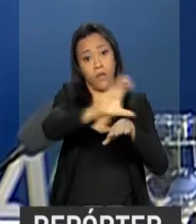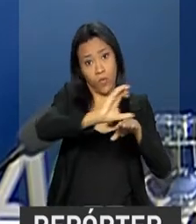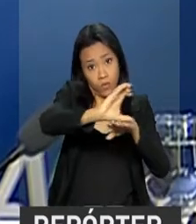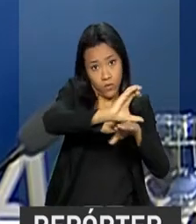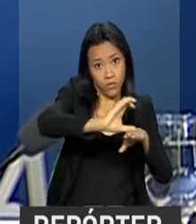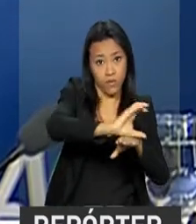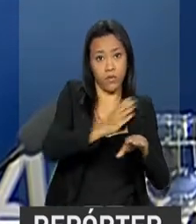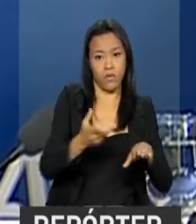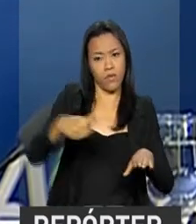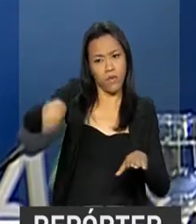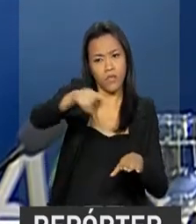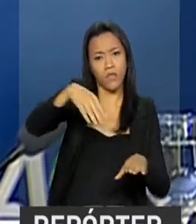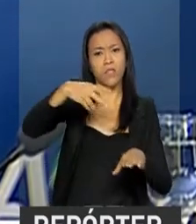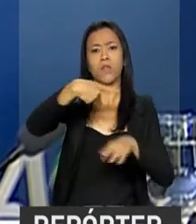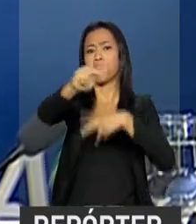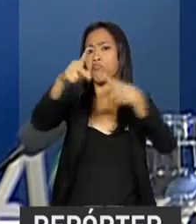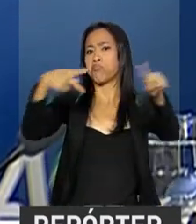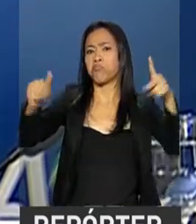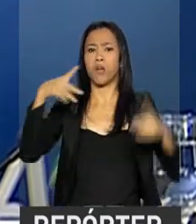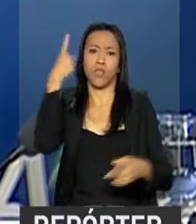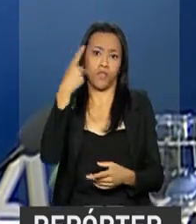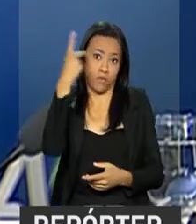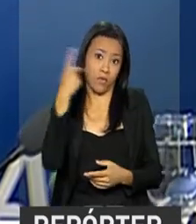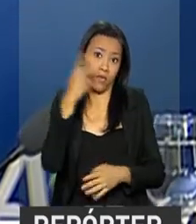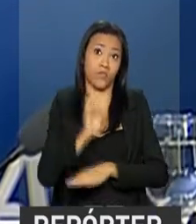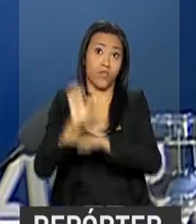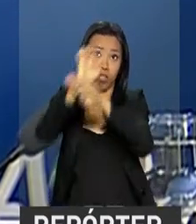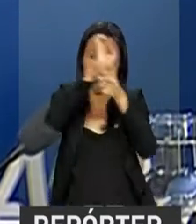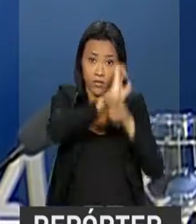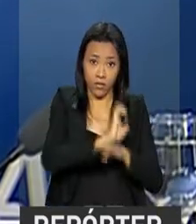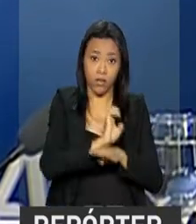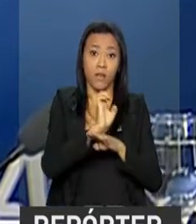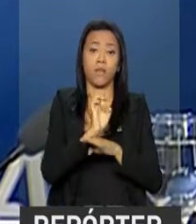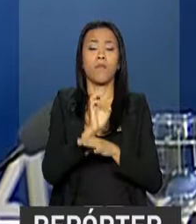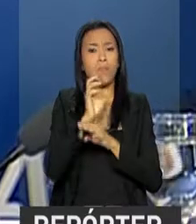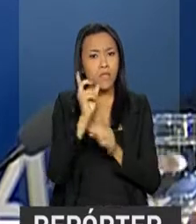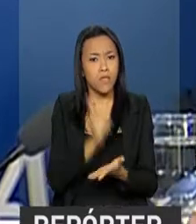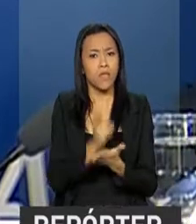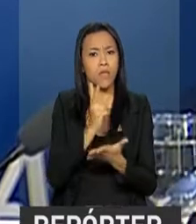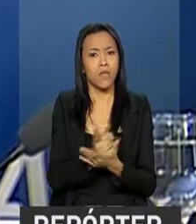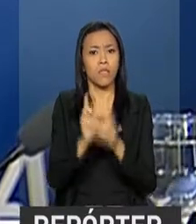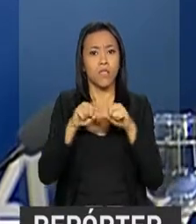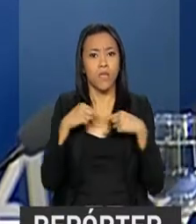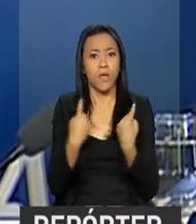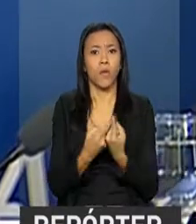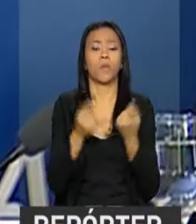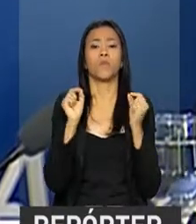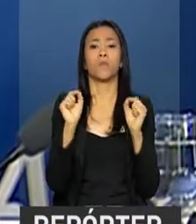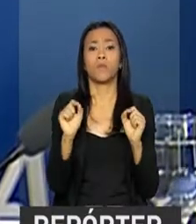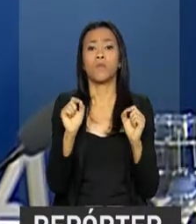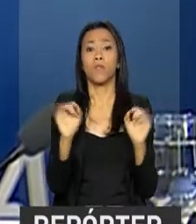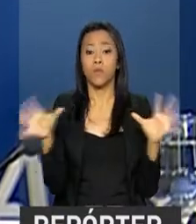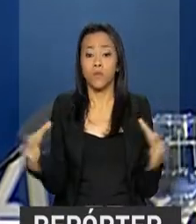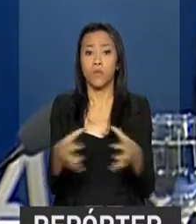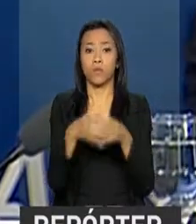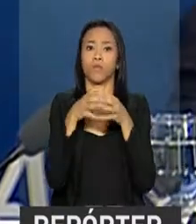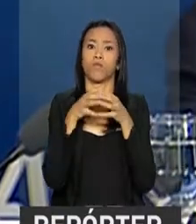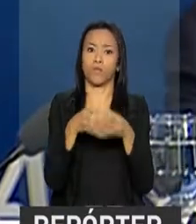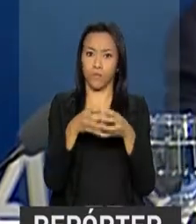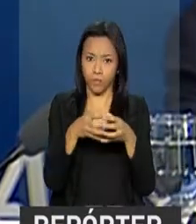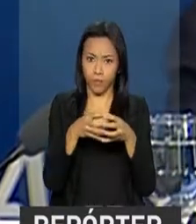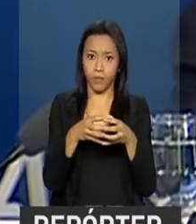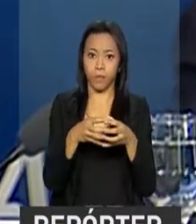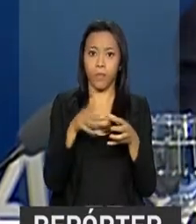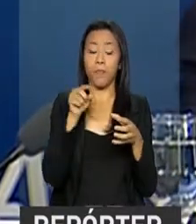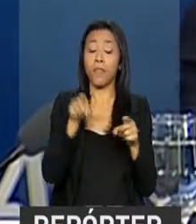são senhores lá da sua advocacia em cada estado, mas se unem e se reúnem em torno do concerto nacional e,